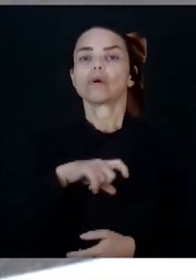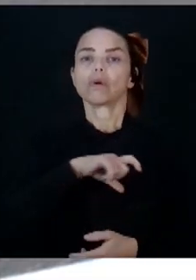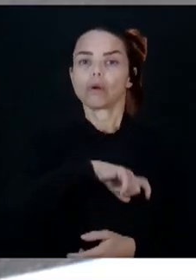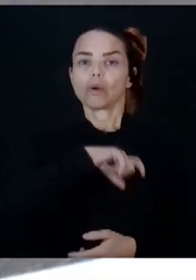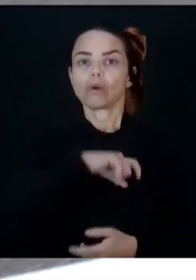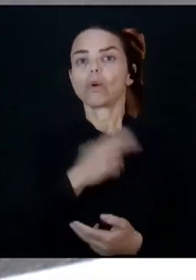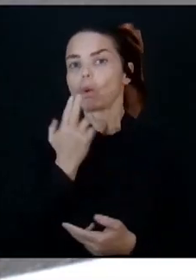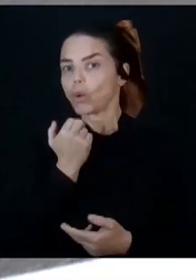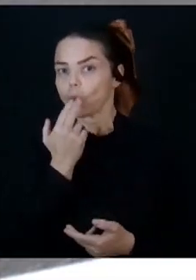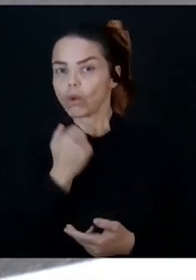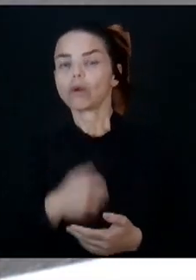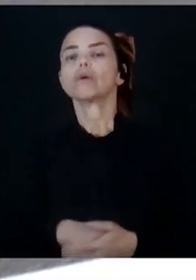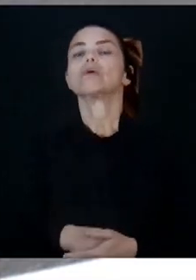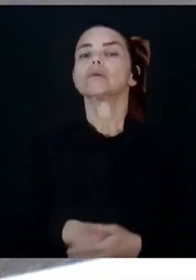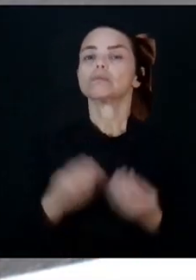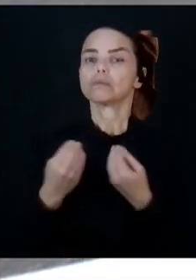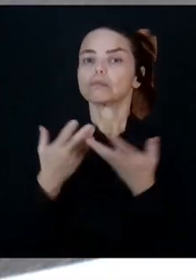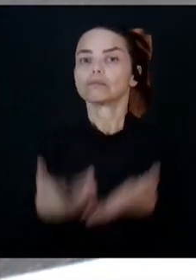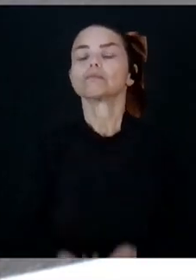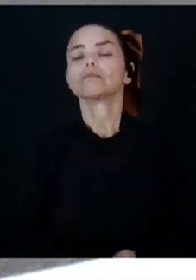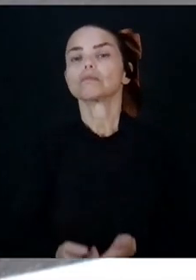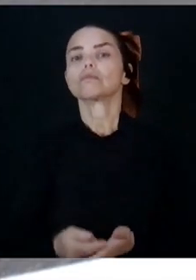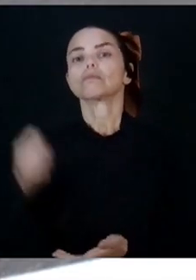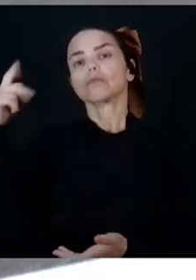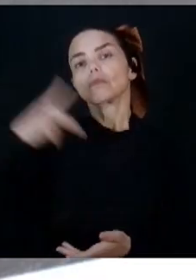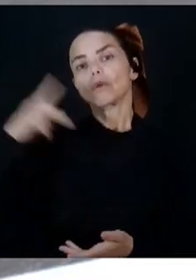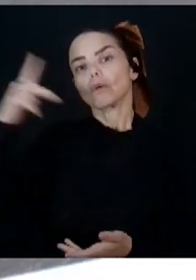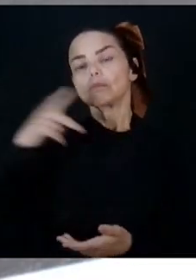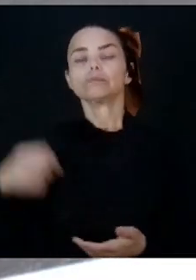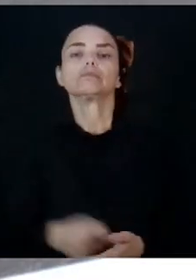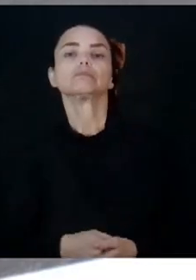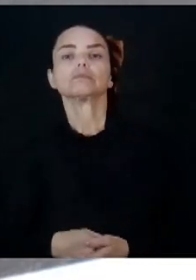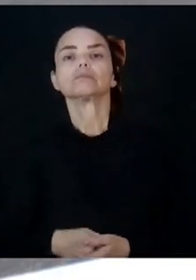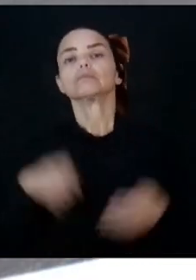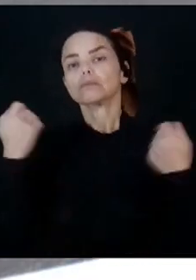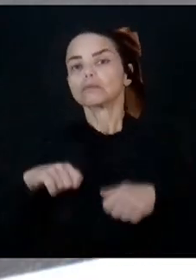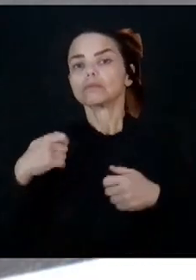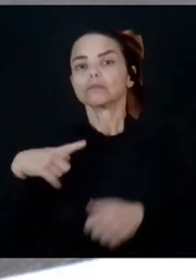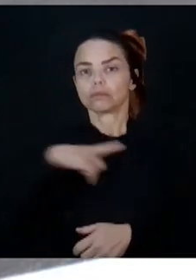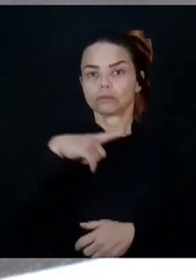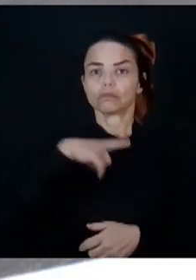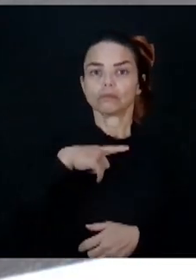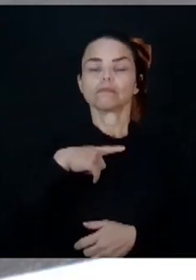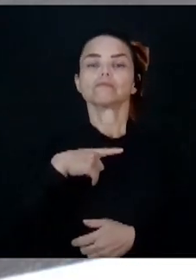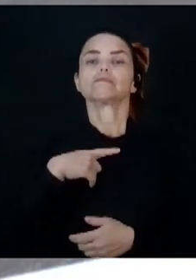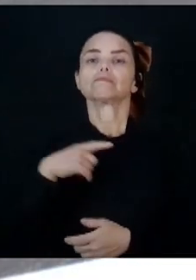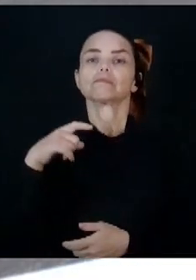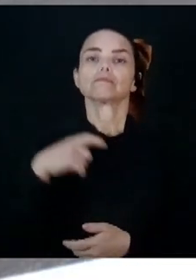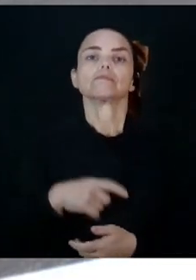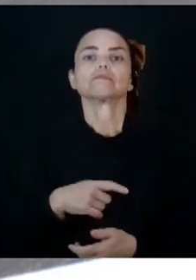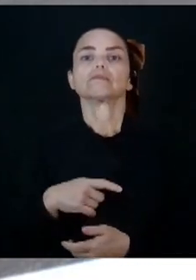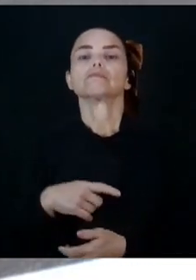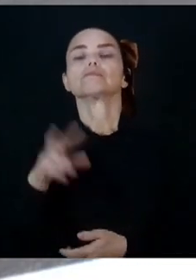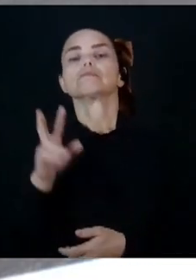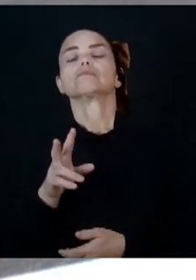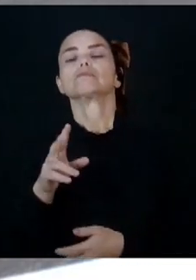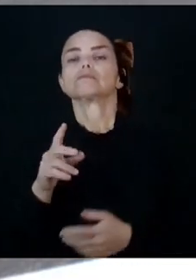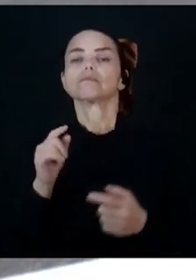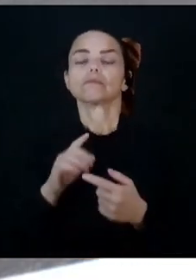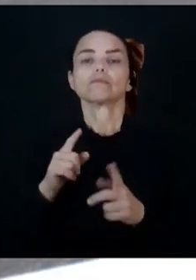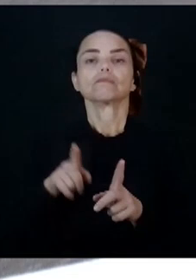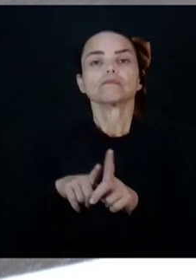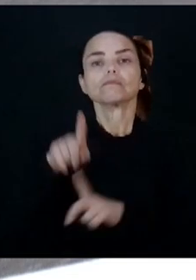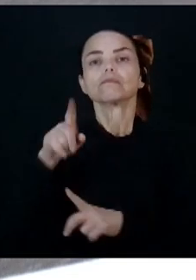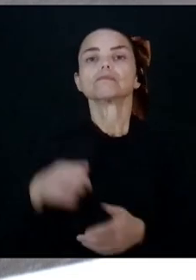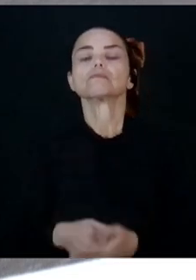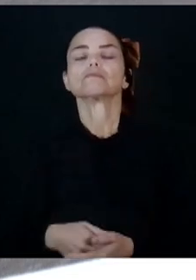que é dado aos aposentados, que hoje tem um apontamento do Tribunal de Contas